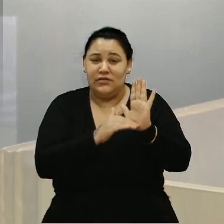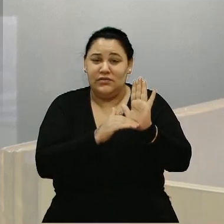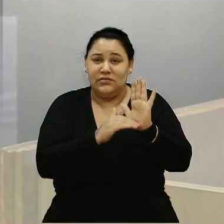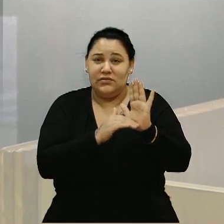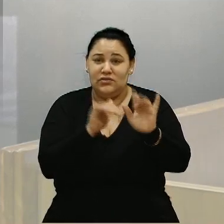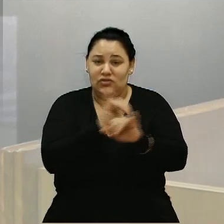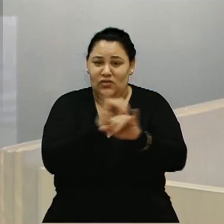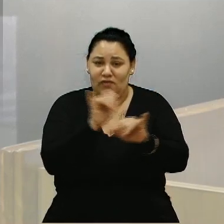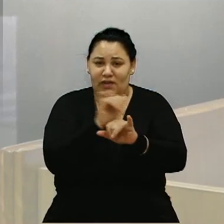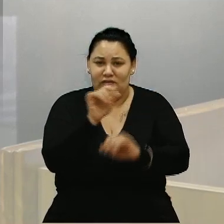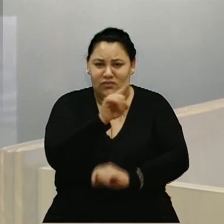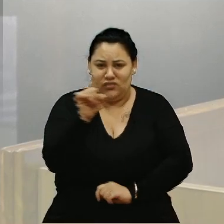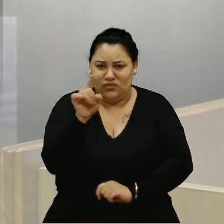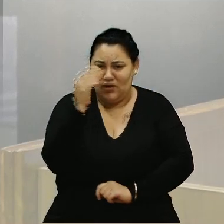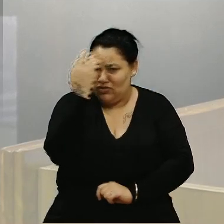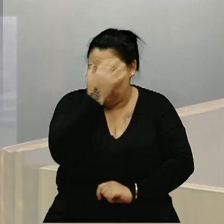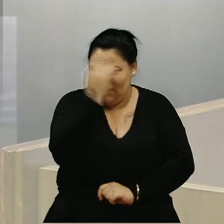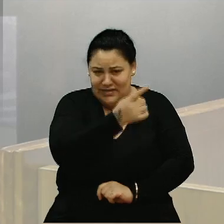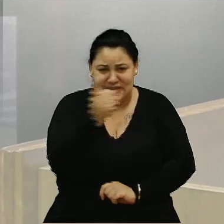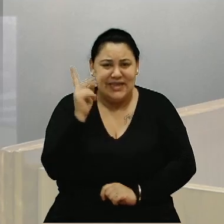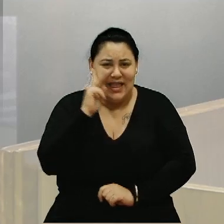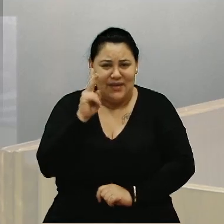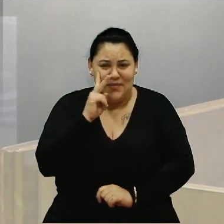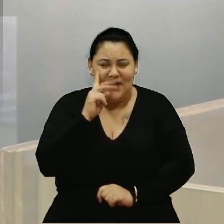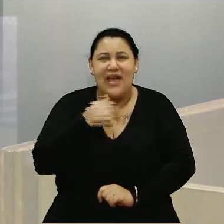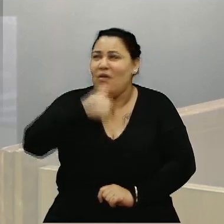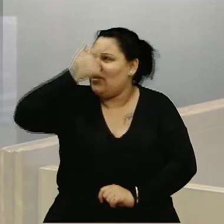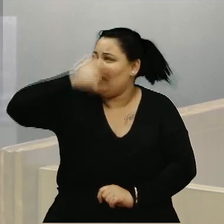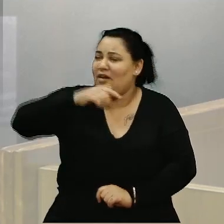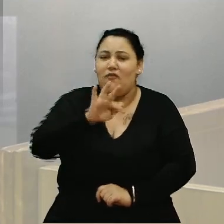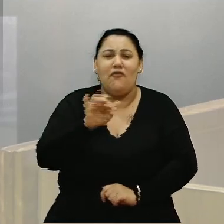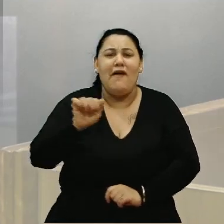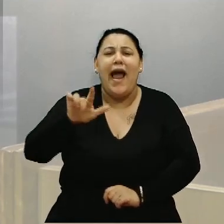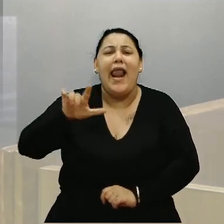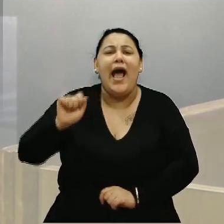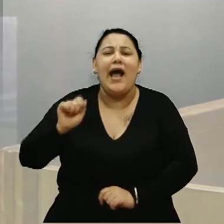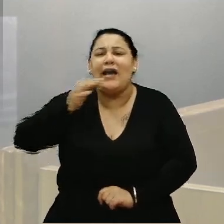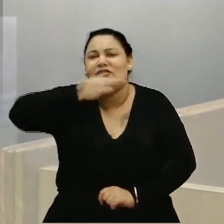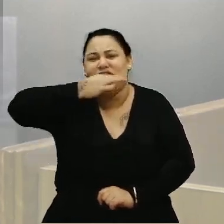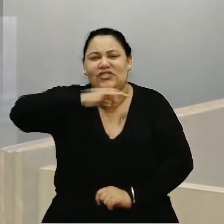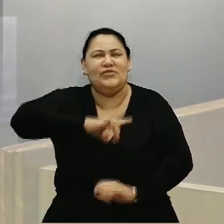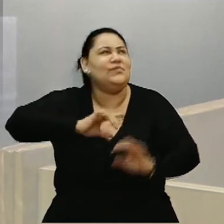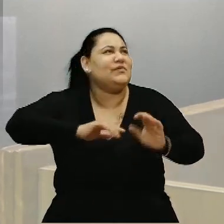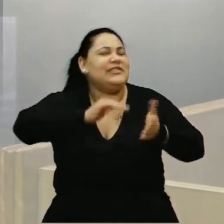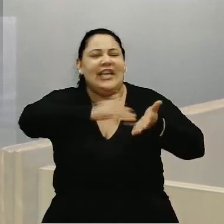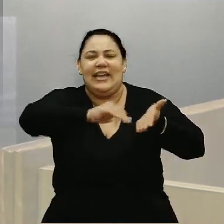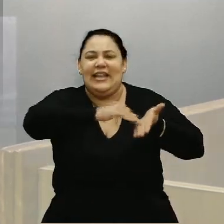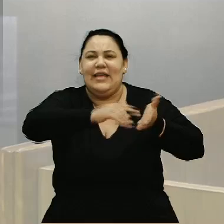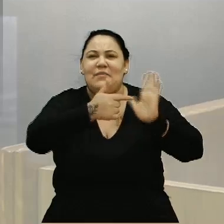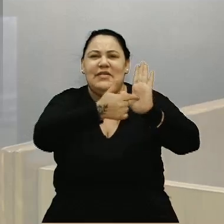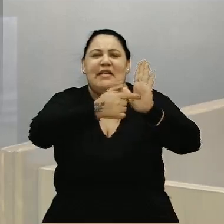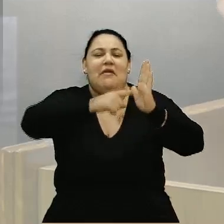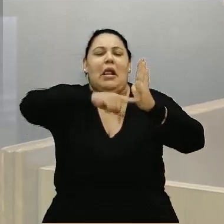Vocês lembram disso? Quando lá, acho que era Fala Caxias, né? Tinha algum secretário aí que mostrava